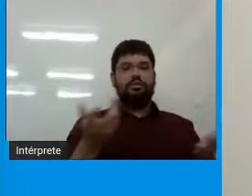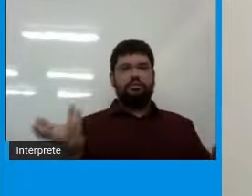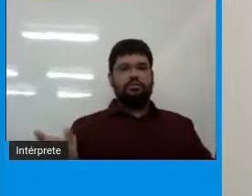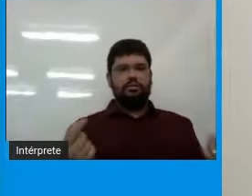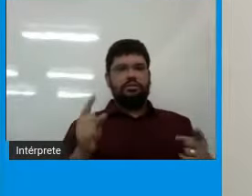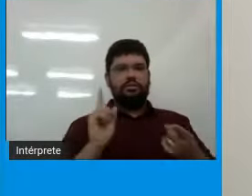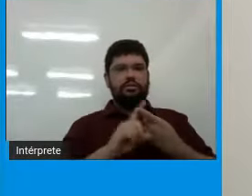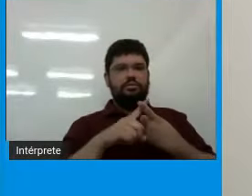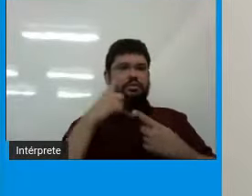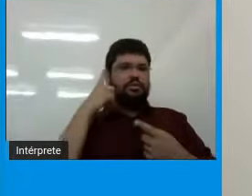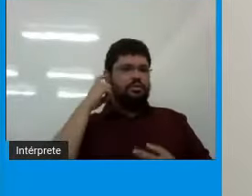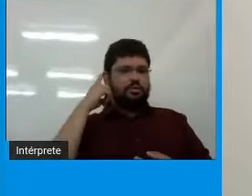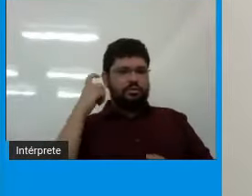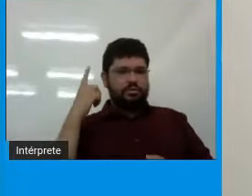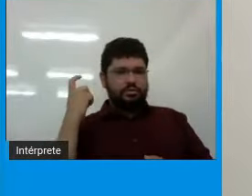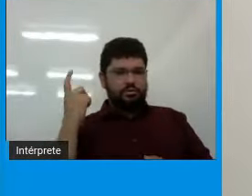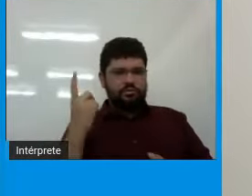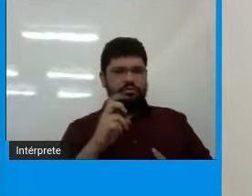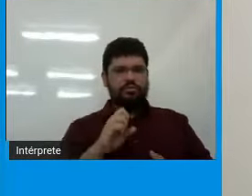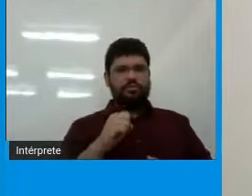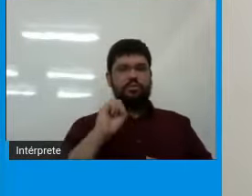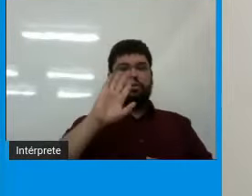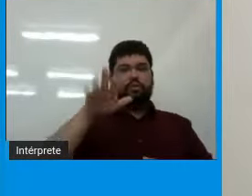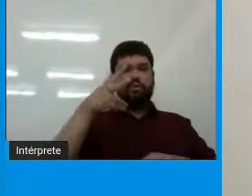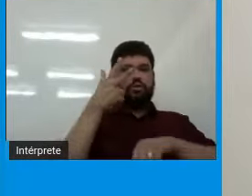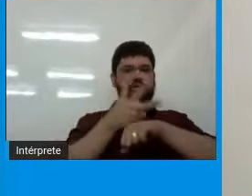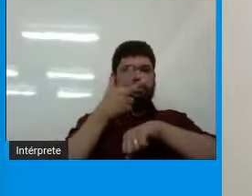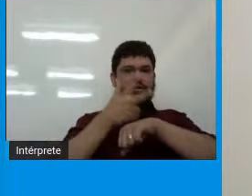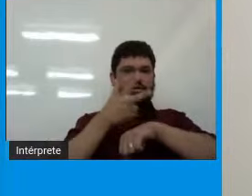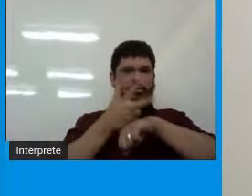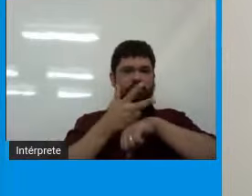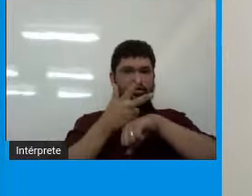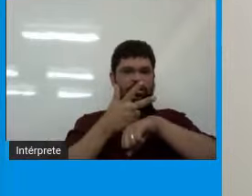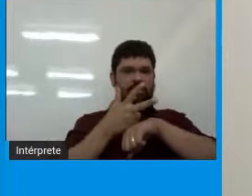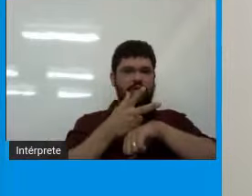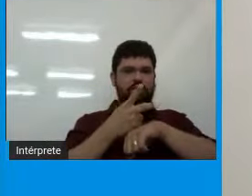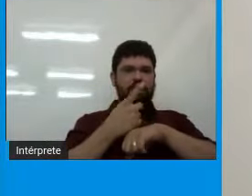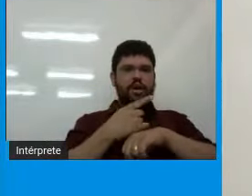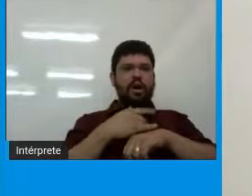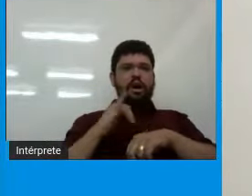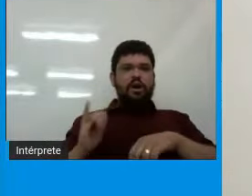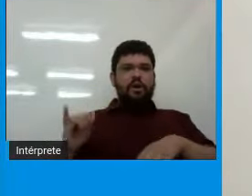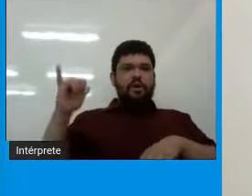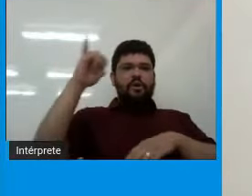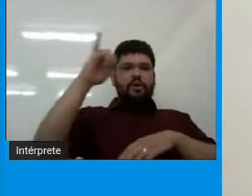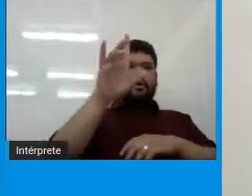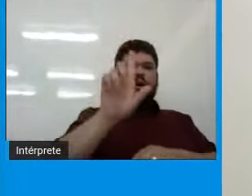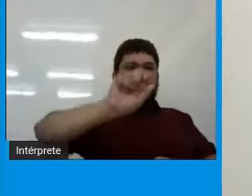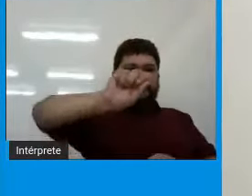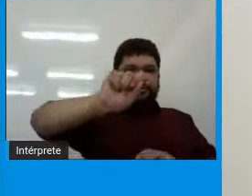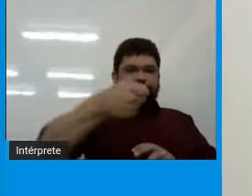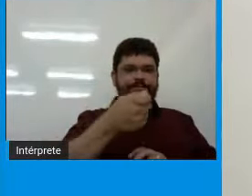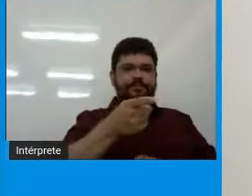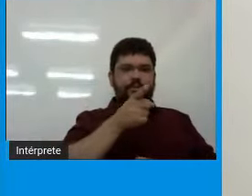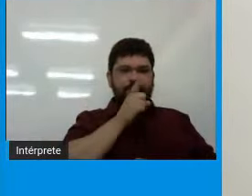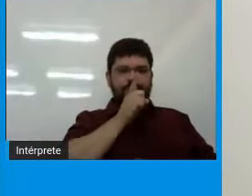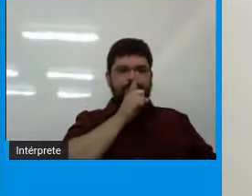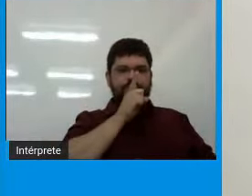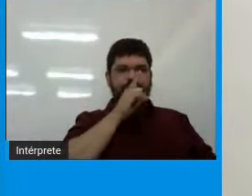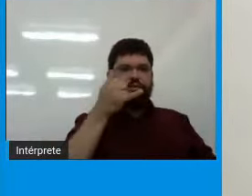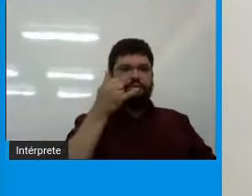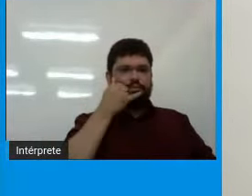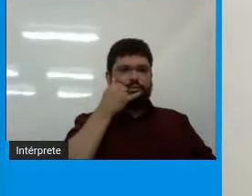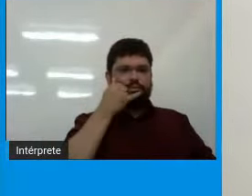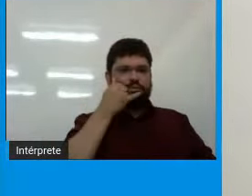Eu recomendo que, quando você for começar a gravar, coloque o celular no modo avião, Assim você evita barulho de mensagens e até